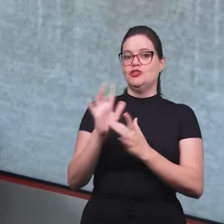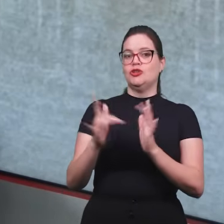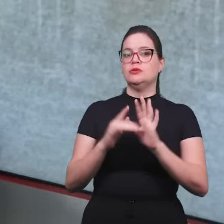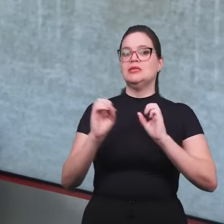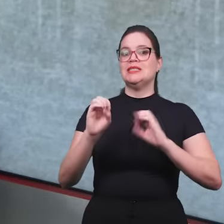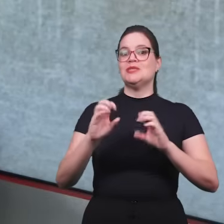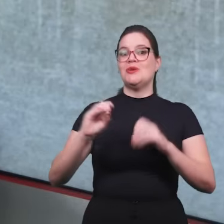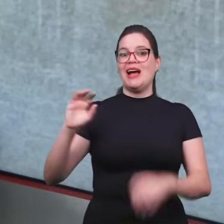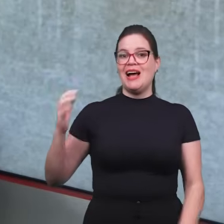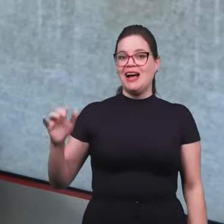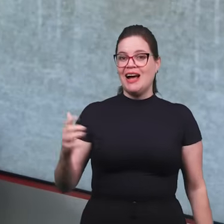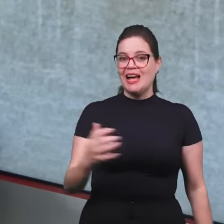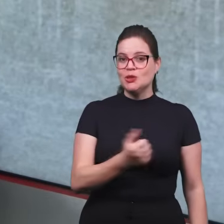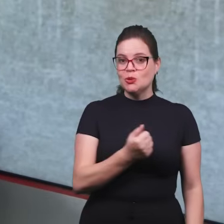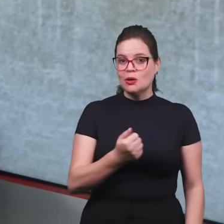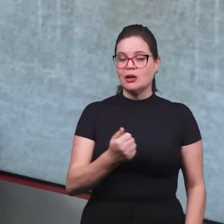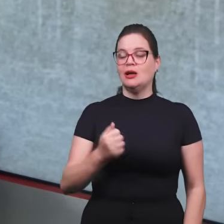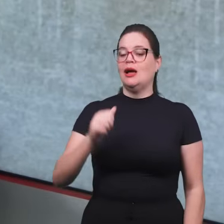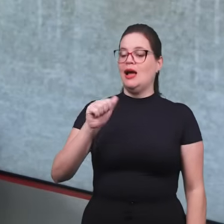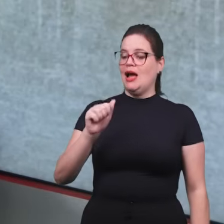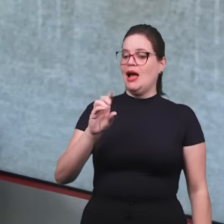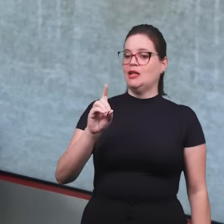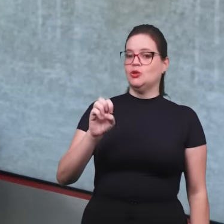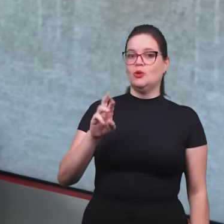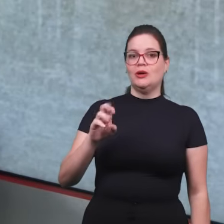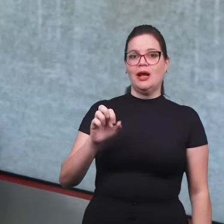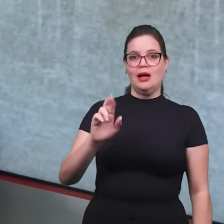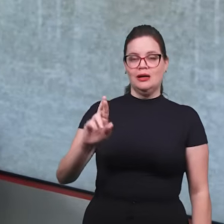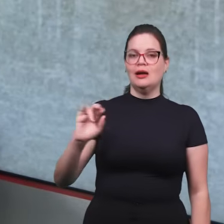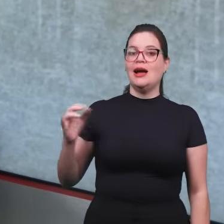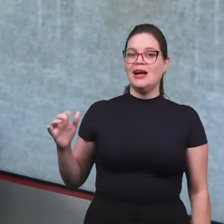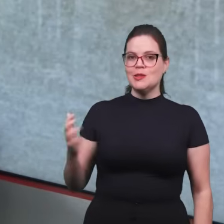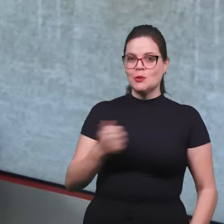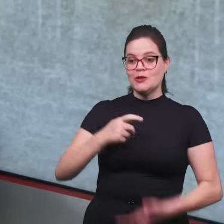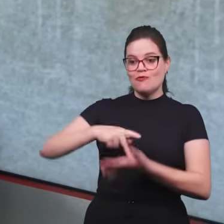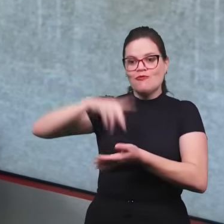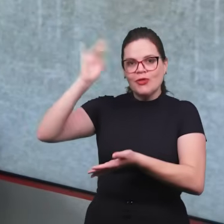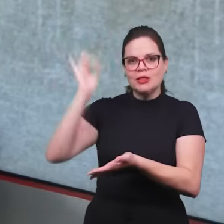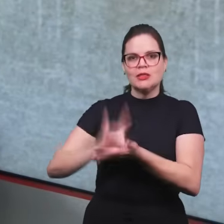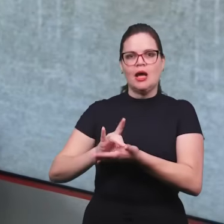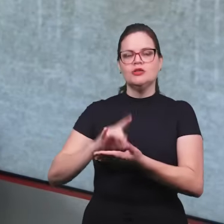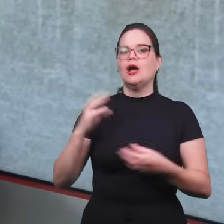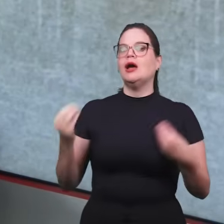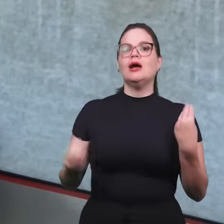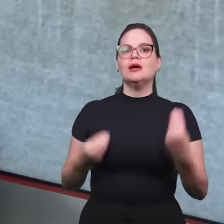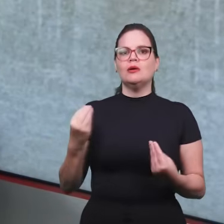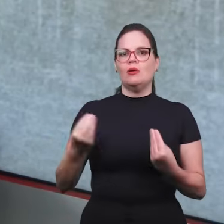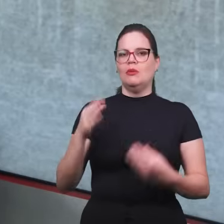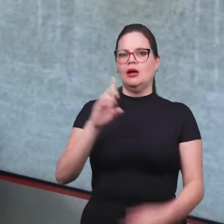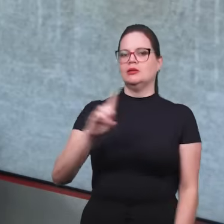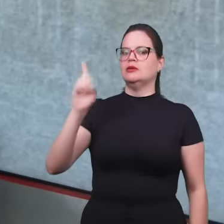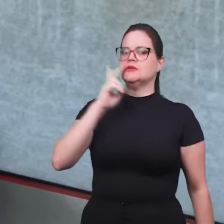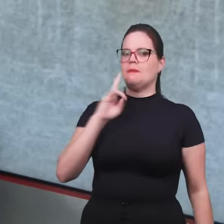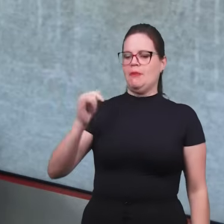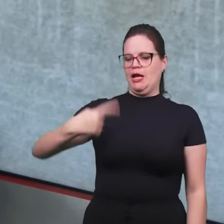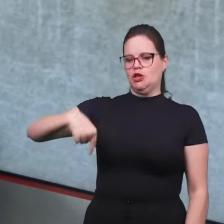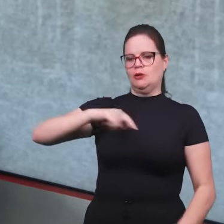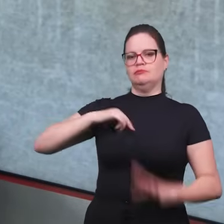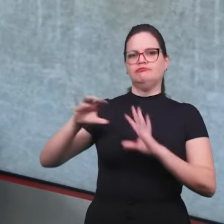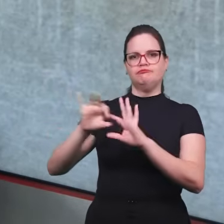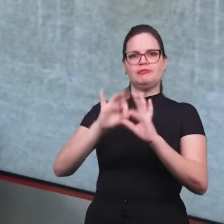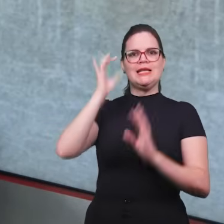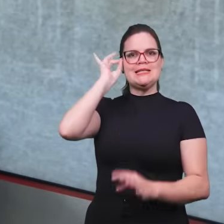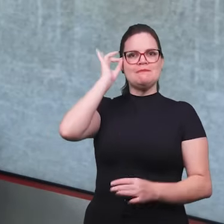verdadeiros adoradores adoram o Pai em espírito e em verdade, assim deslocando o centro